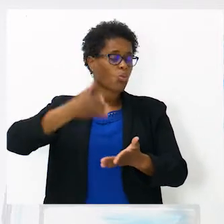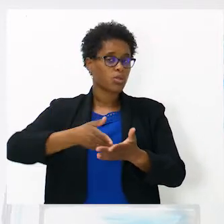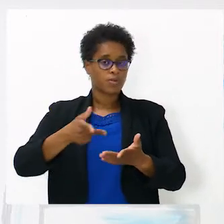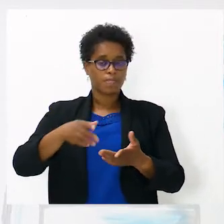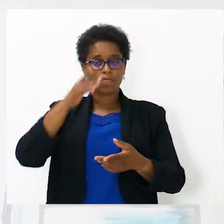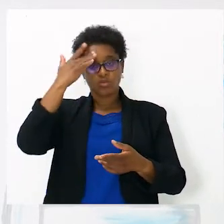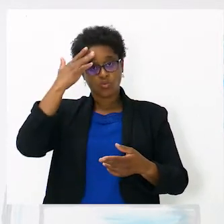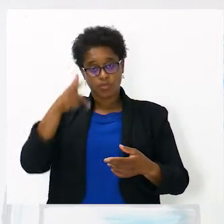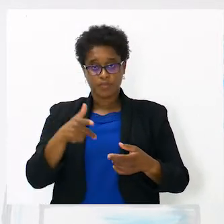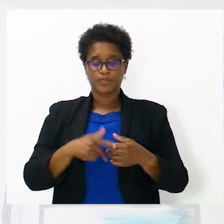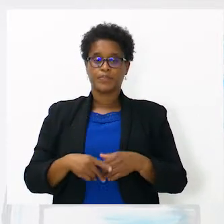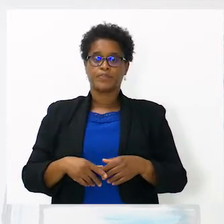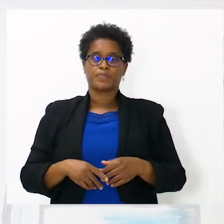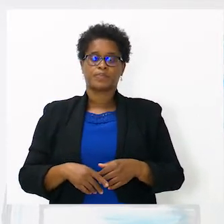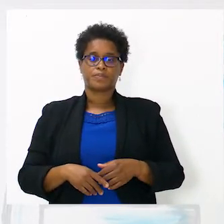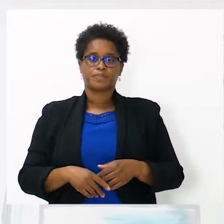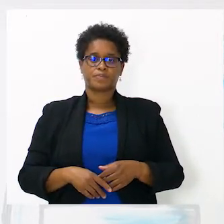último algarismo